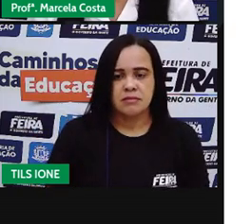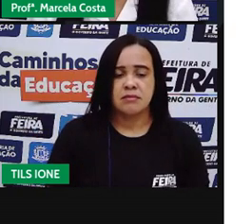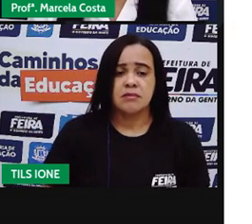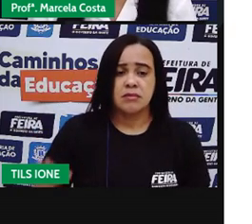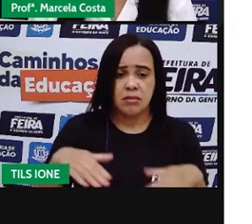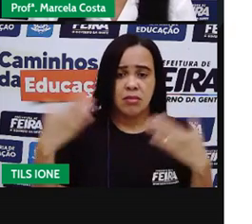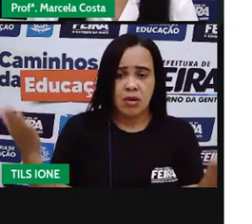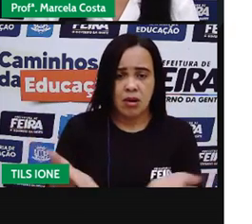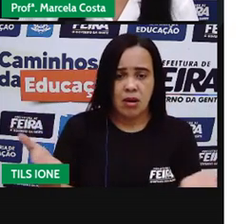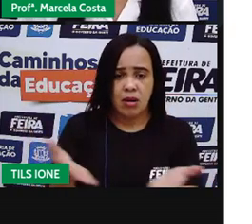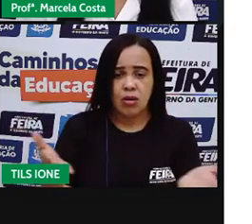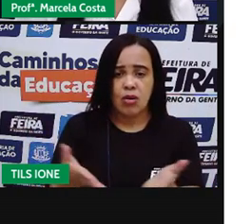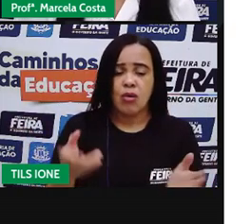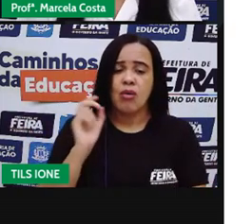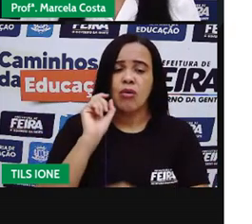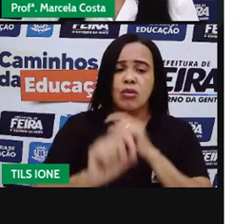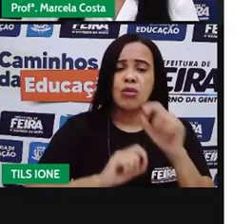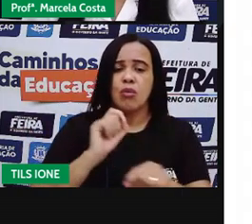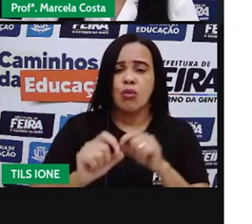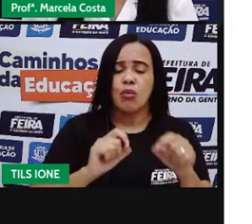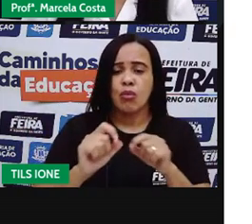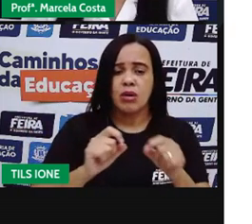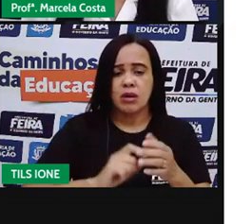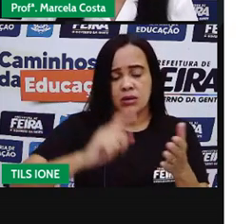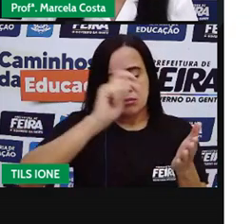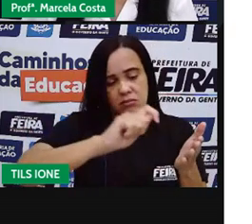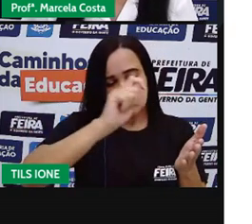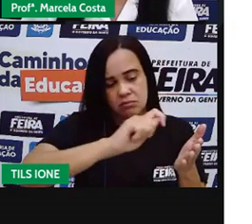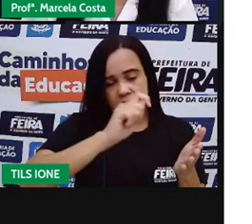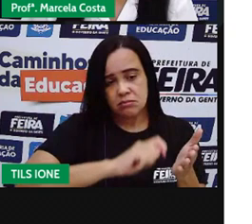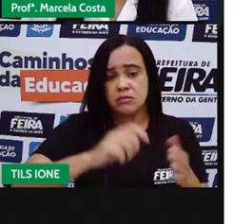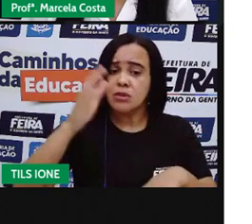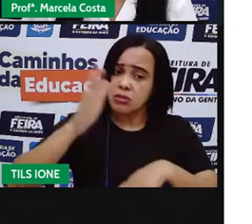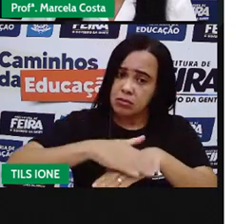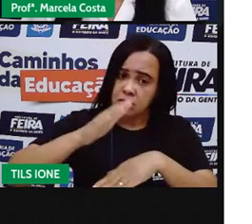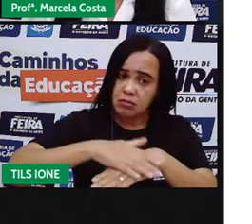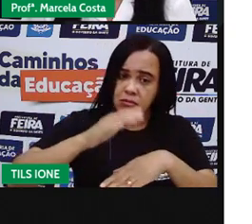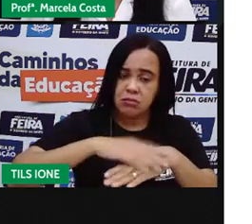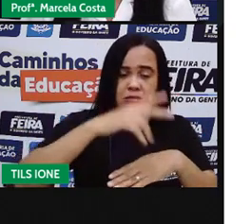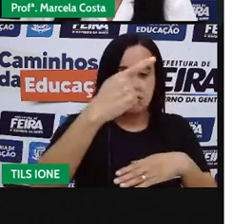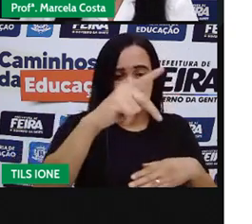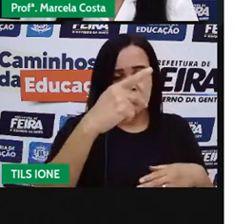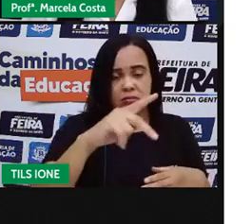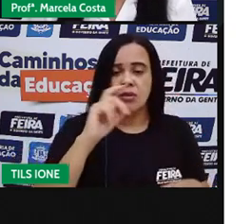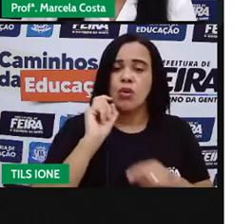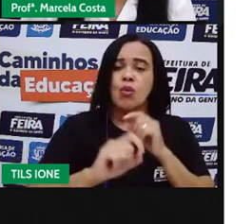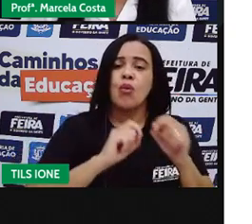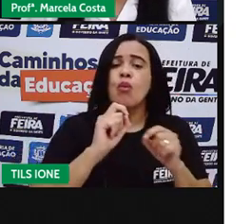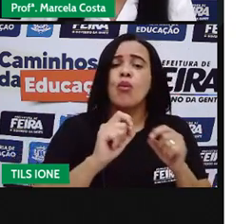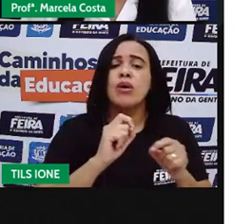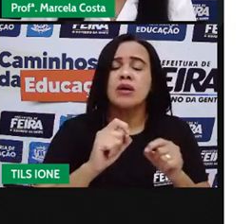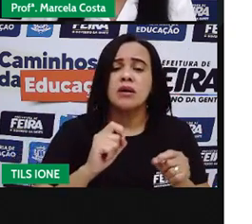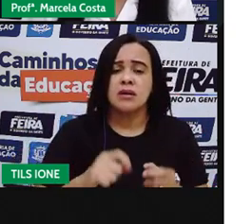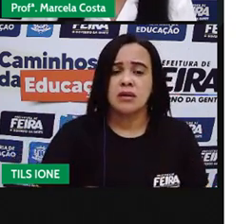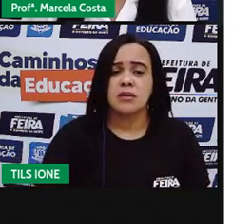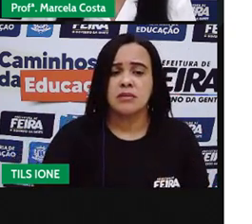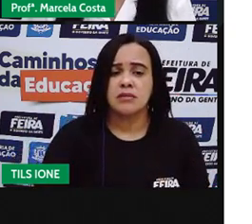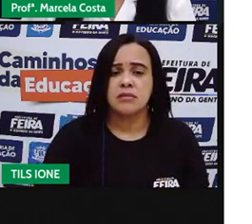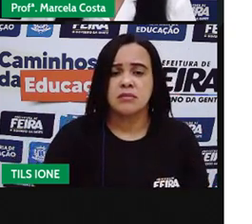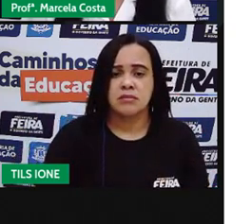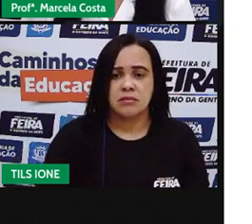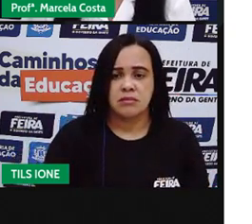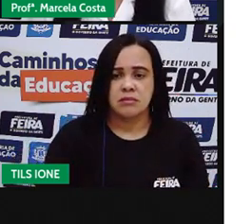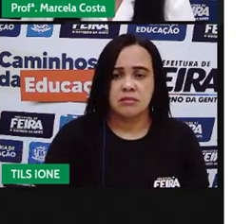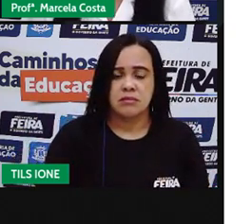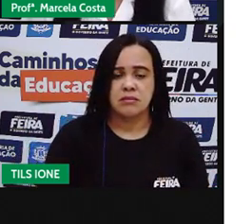Agora, a gente vai escrever no caderno essa frase: tudo bem